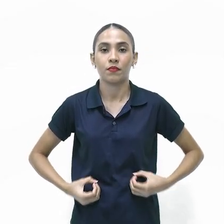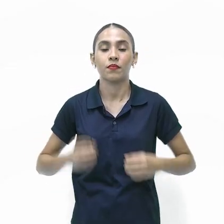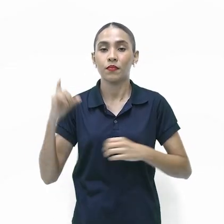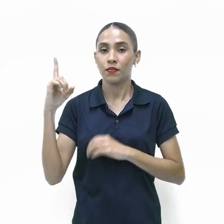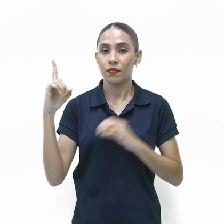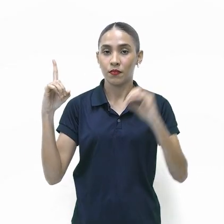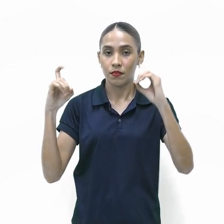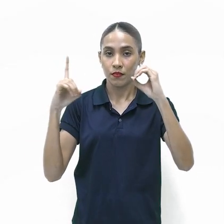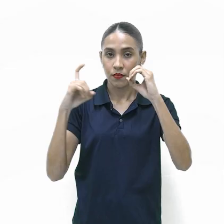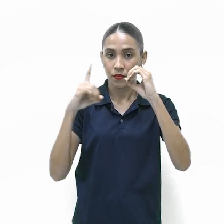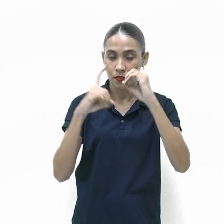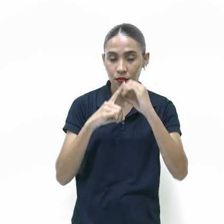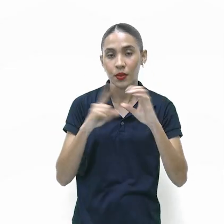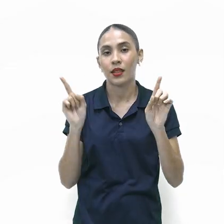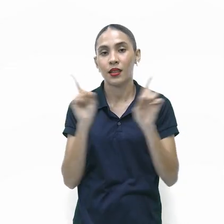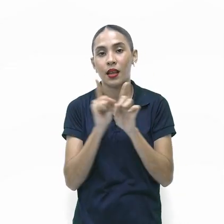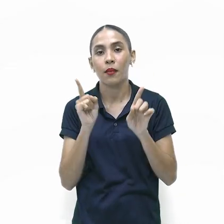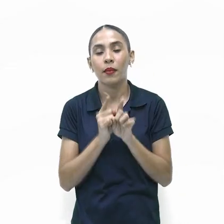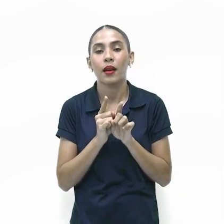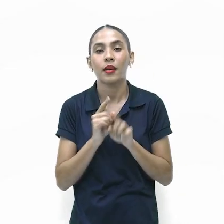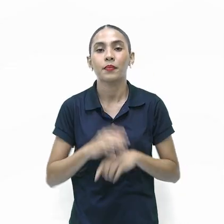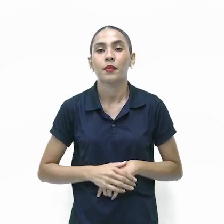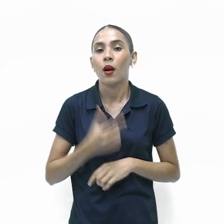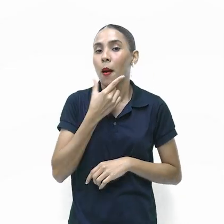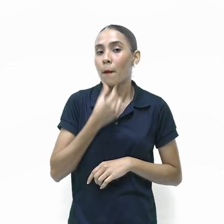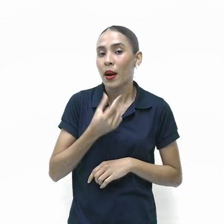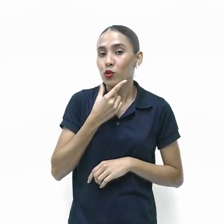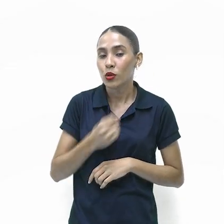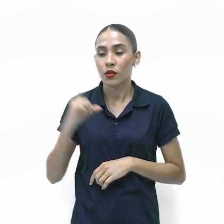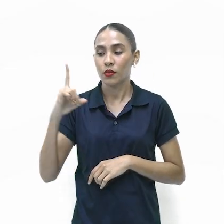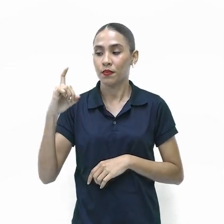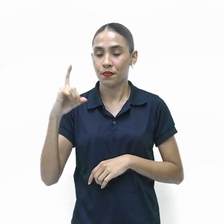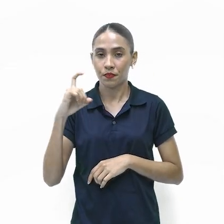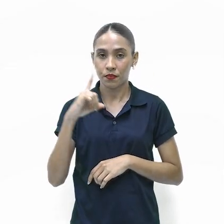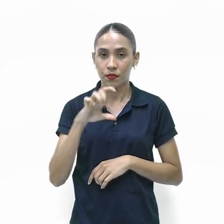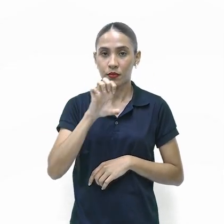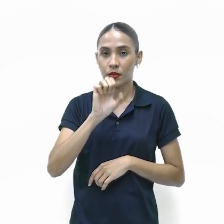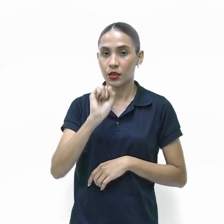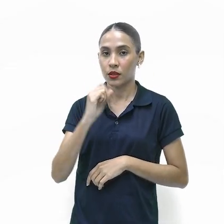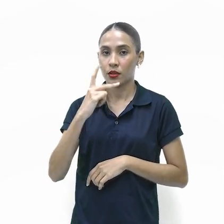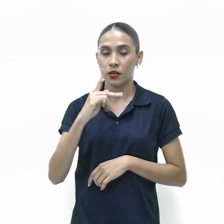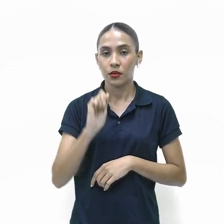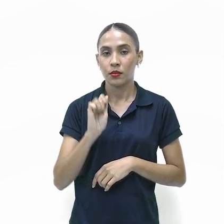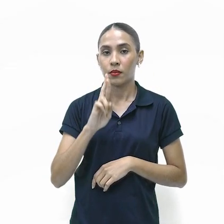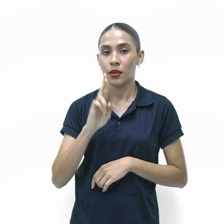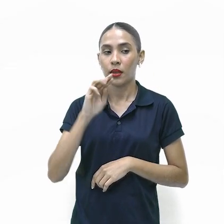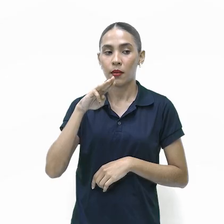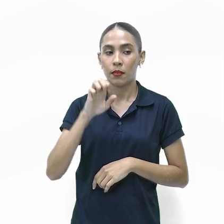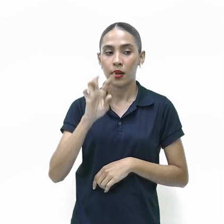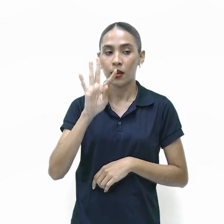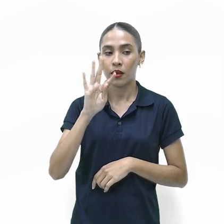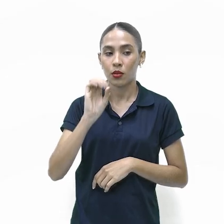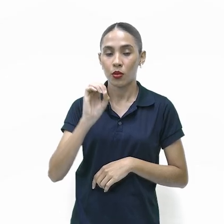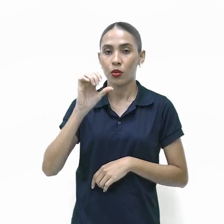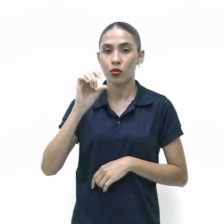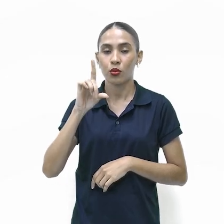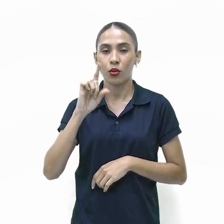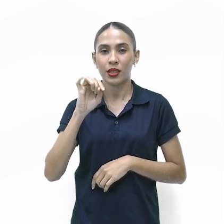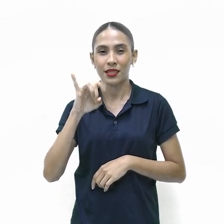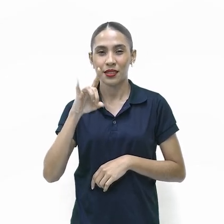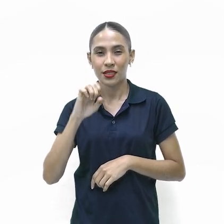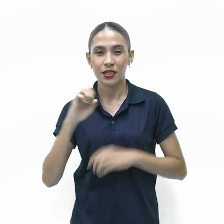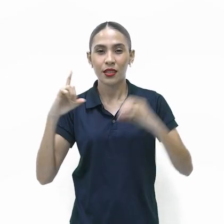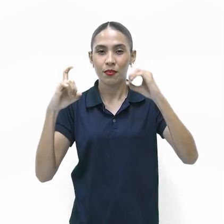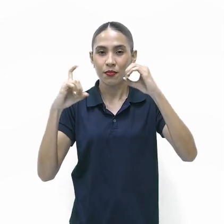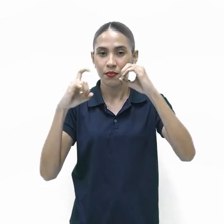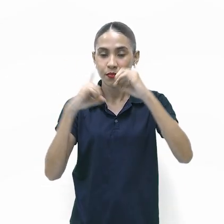ovário, e o gameta masculino, que é o espermatozoide, né? Então, durante a relação sexual, quando ocorre